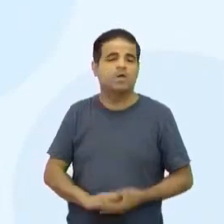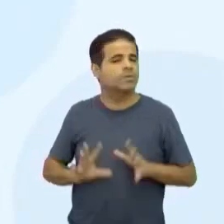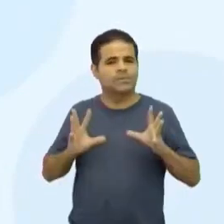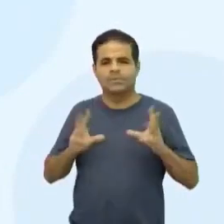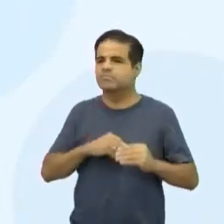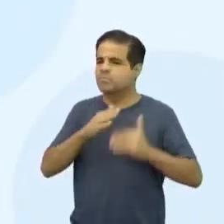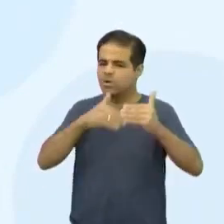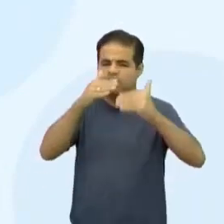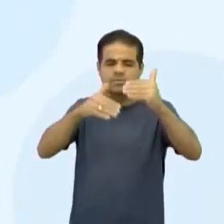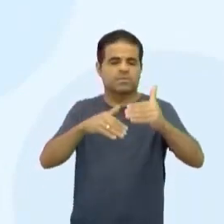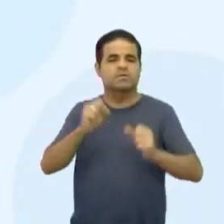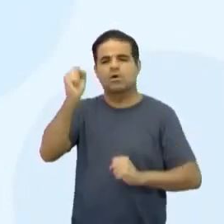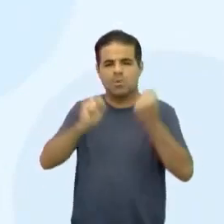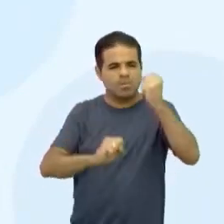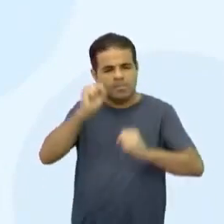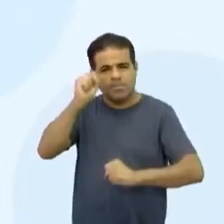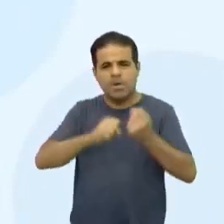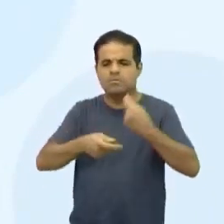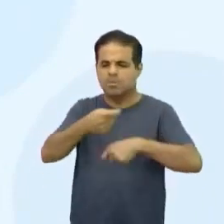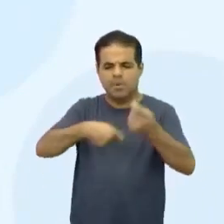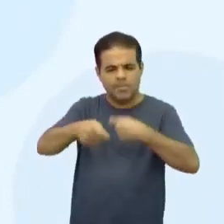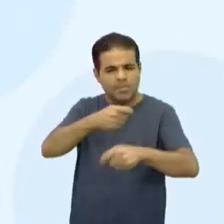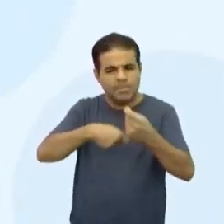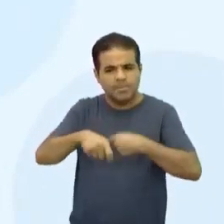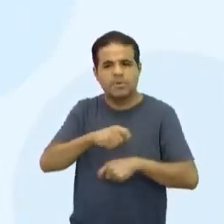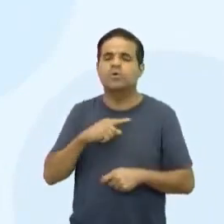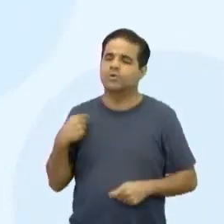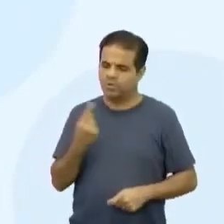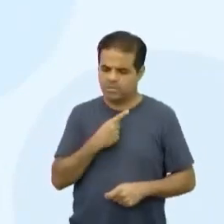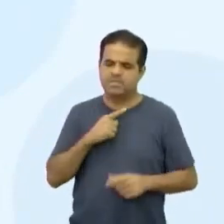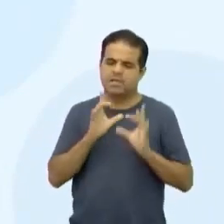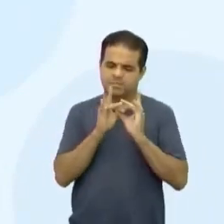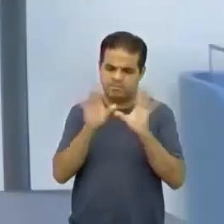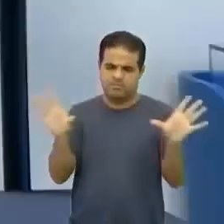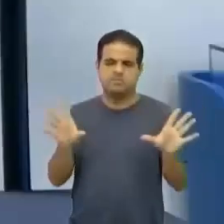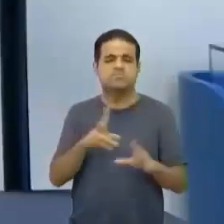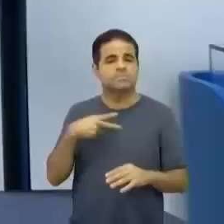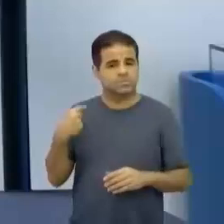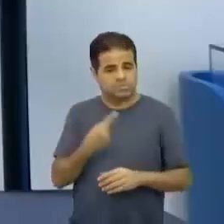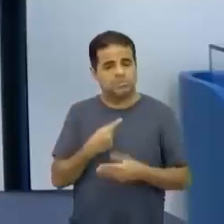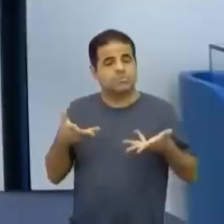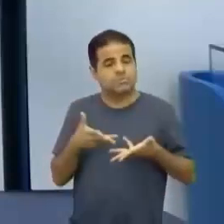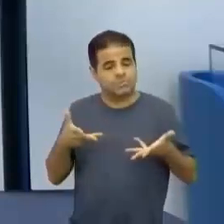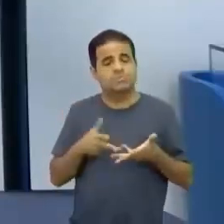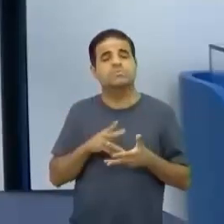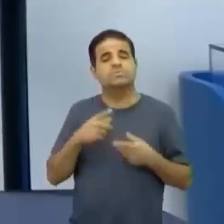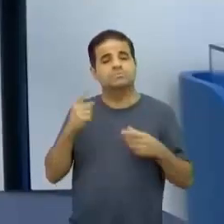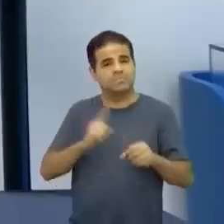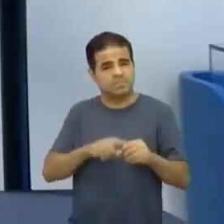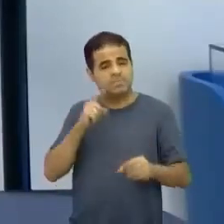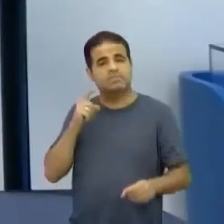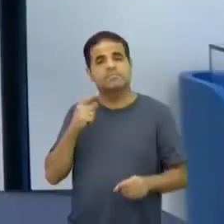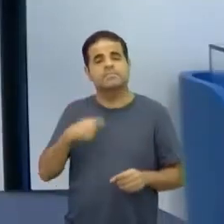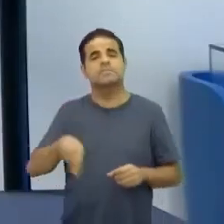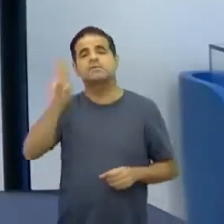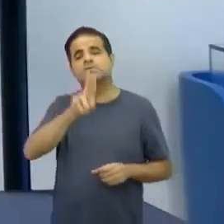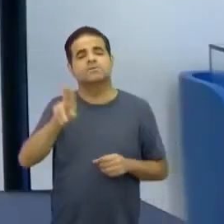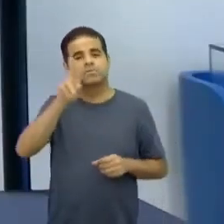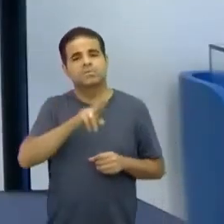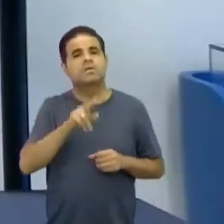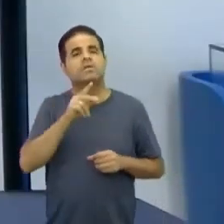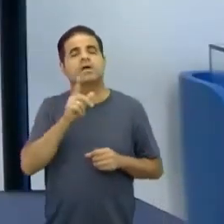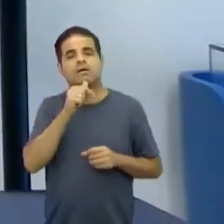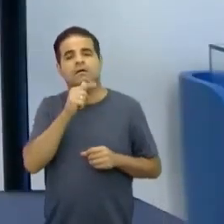todos os processos industriais e econômicos que nós temos disponíveis para nós hoje, eles dependem da